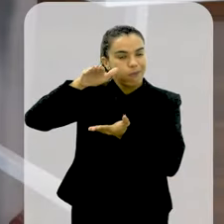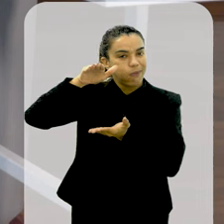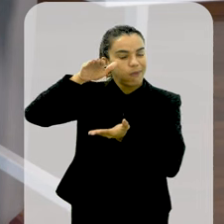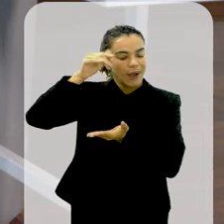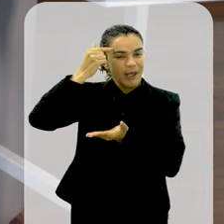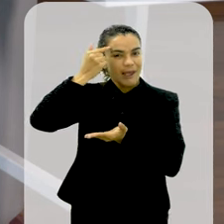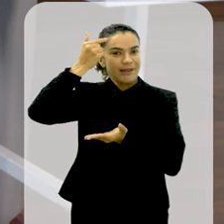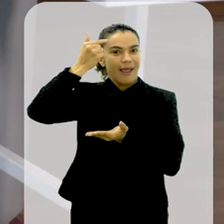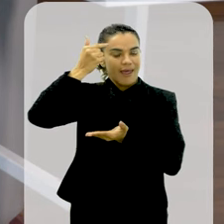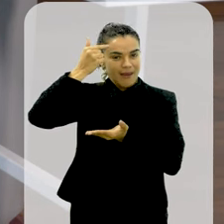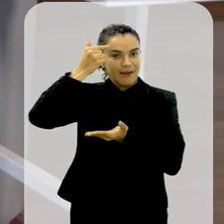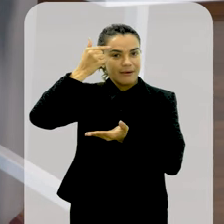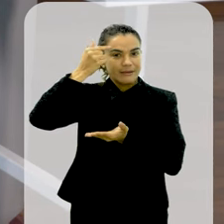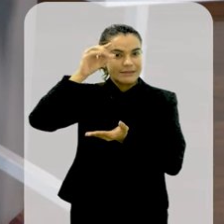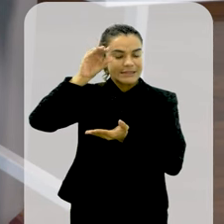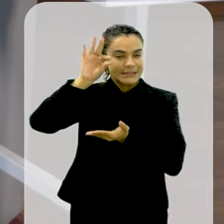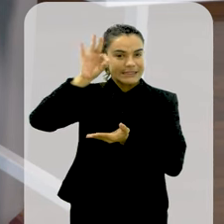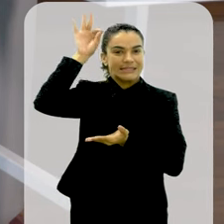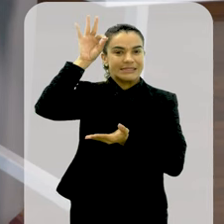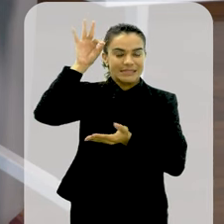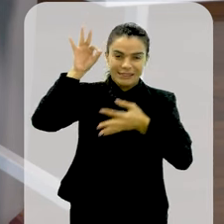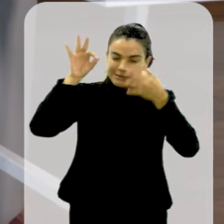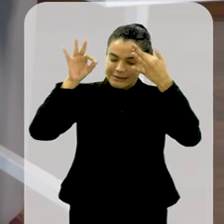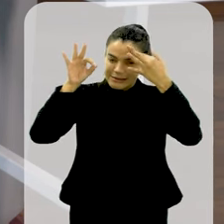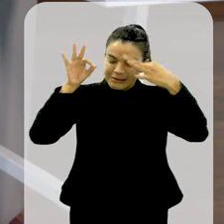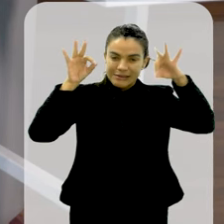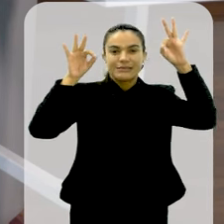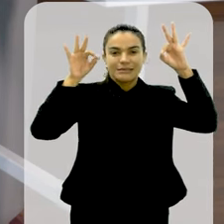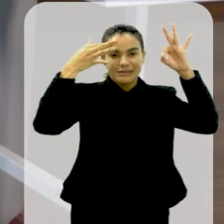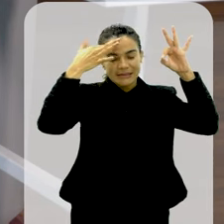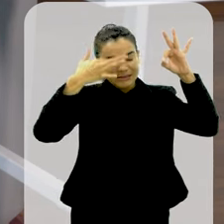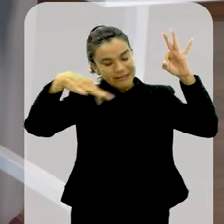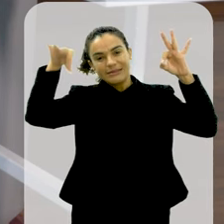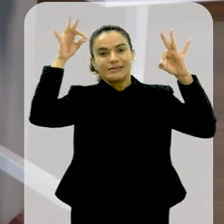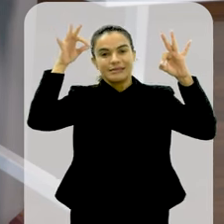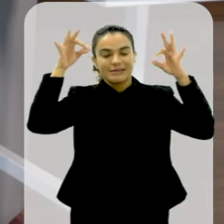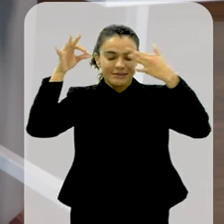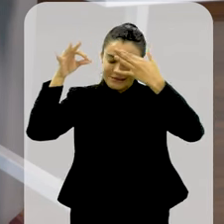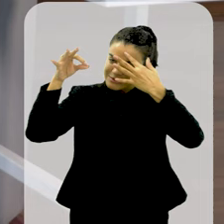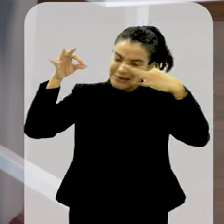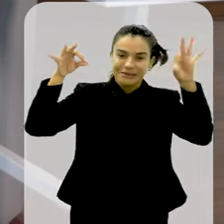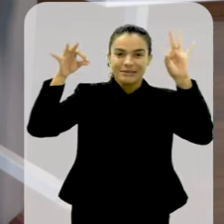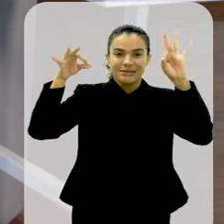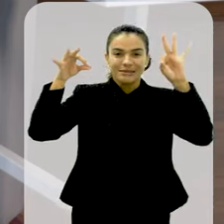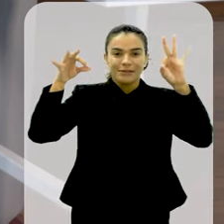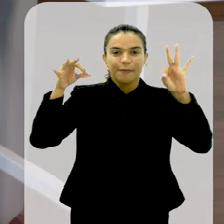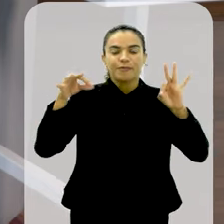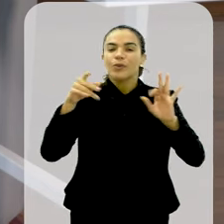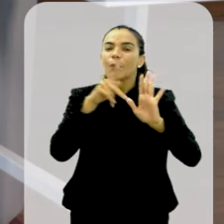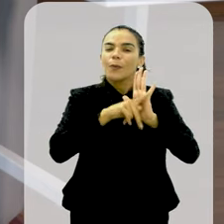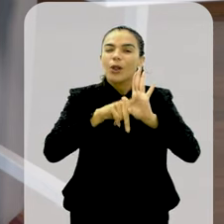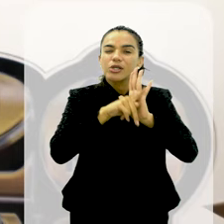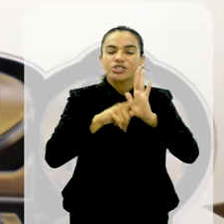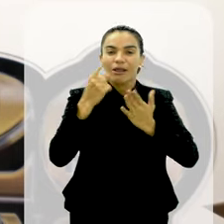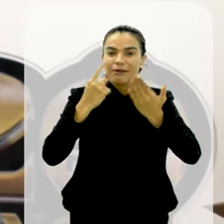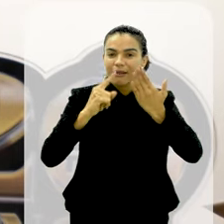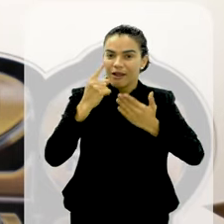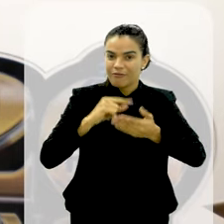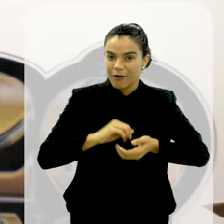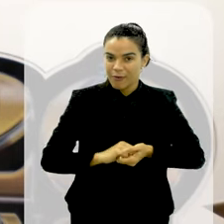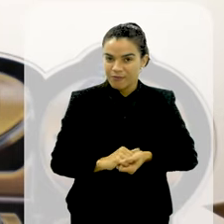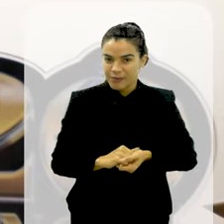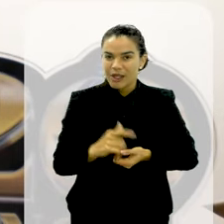guardando. É importante você pontuar isso para o nosso público entender como que funciona a mecânica de um projeto